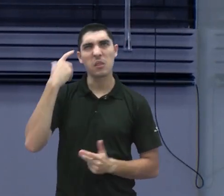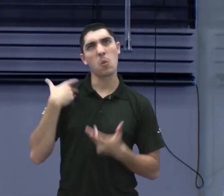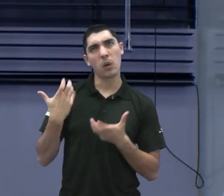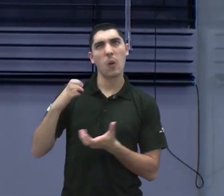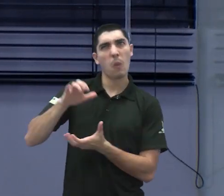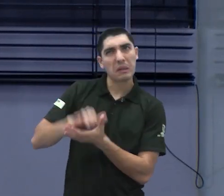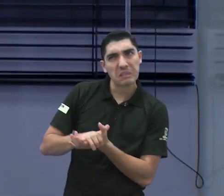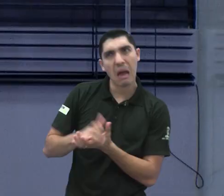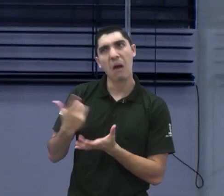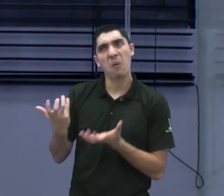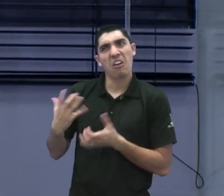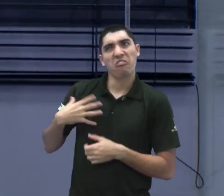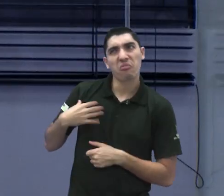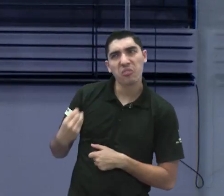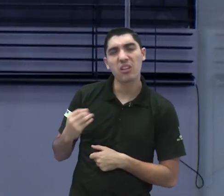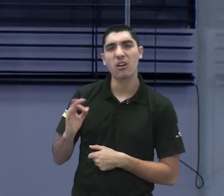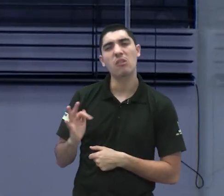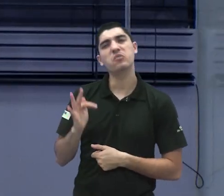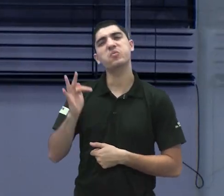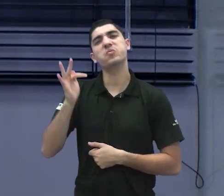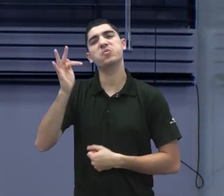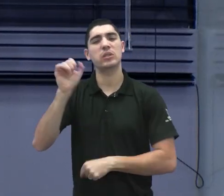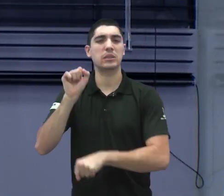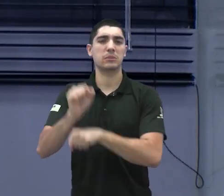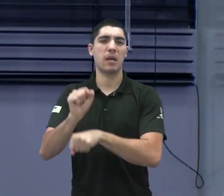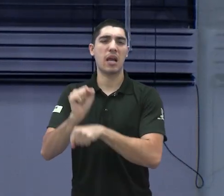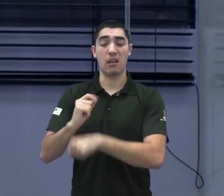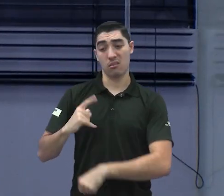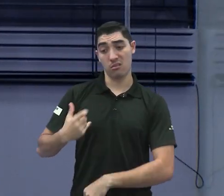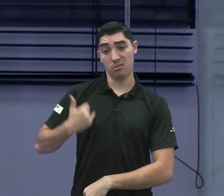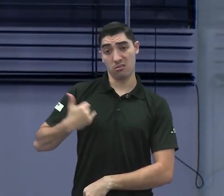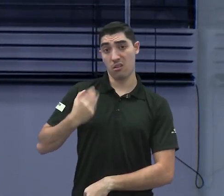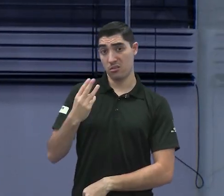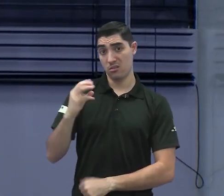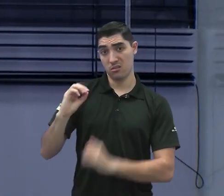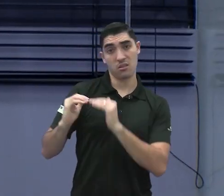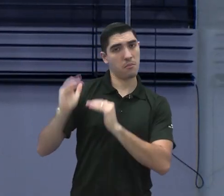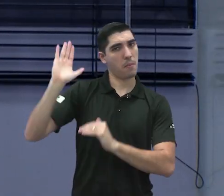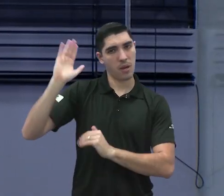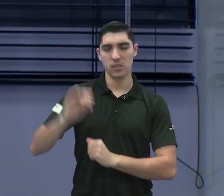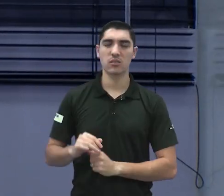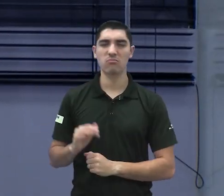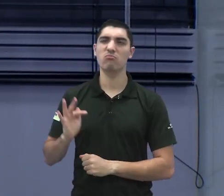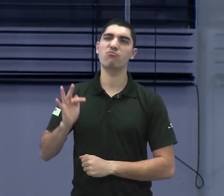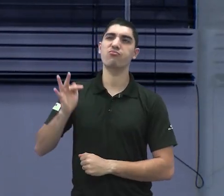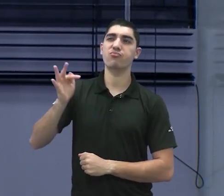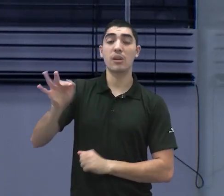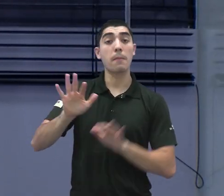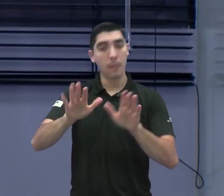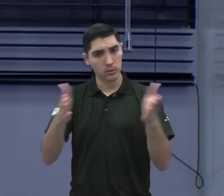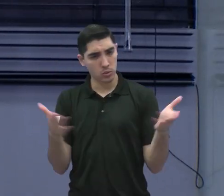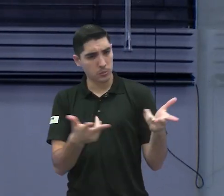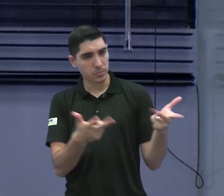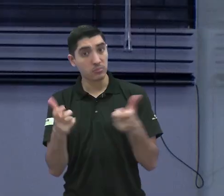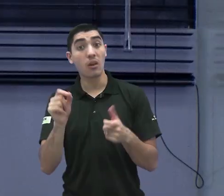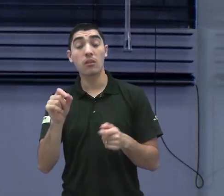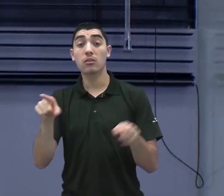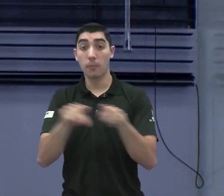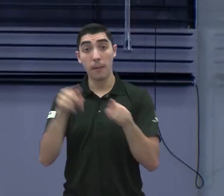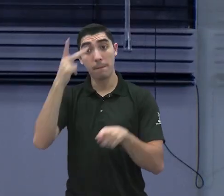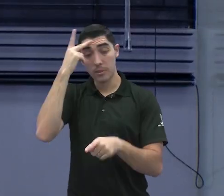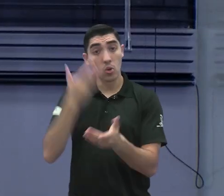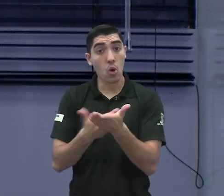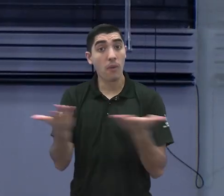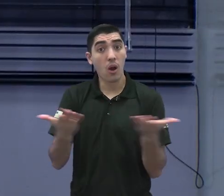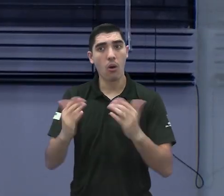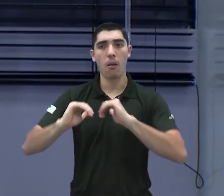uma família. E aí isso vai estar um pouco mais para frente, né, ali dos 30 anos. Mas a gente também percebe que hoje os divórcios chegam mais